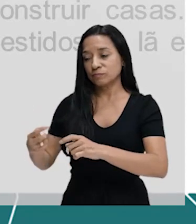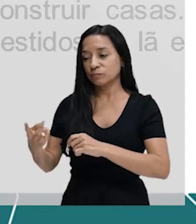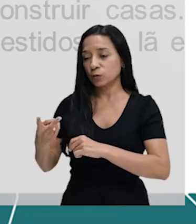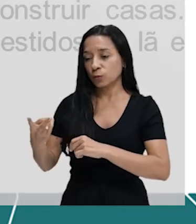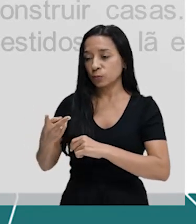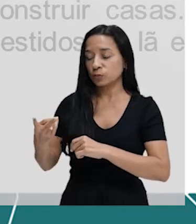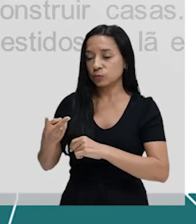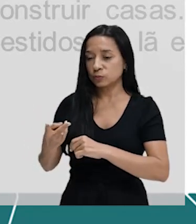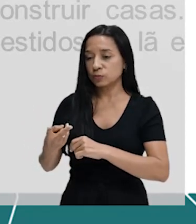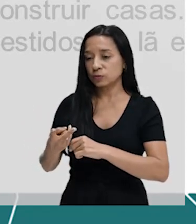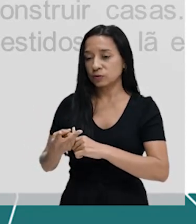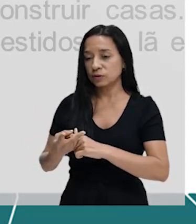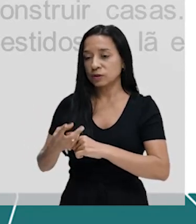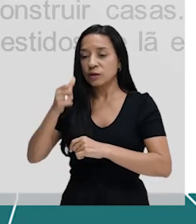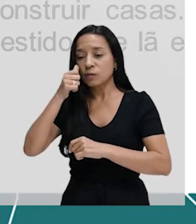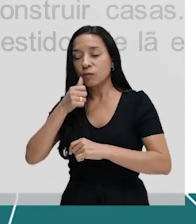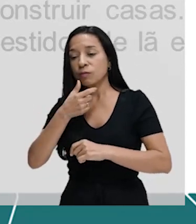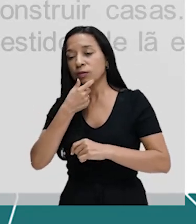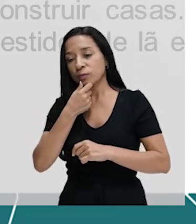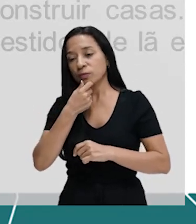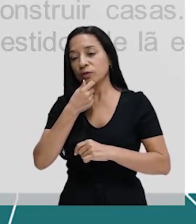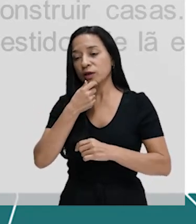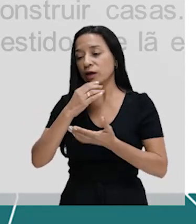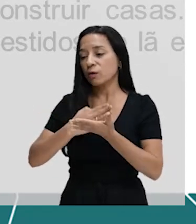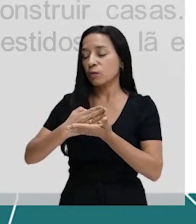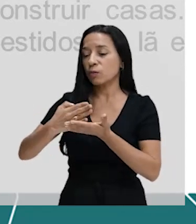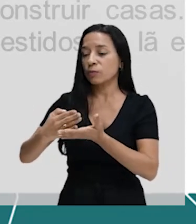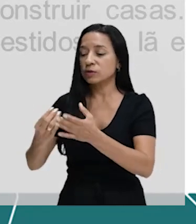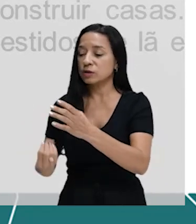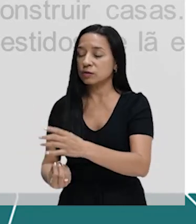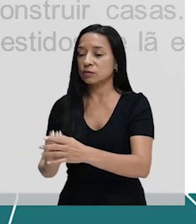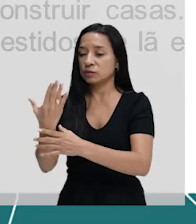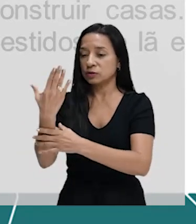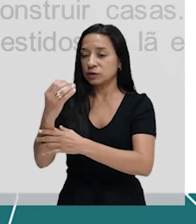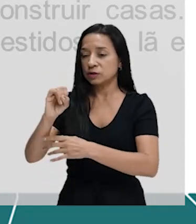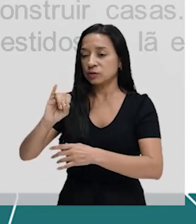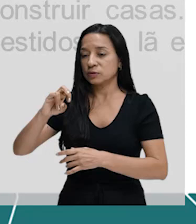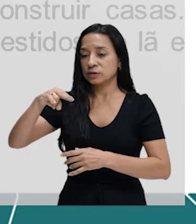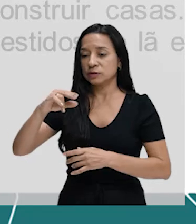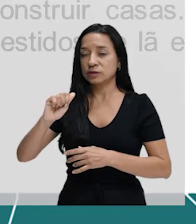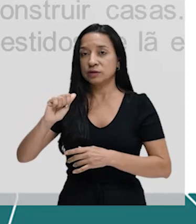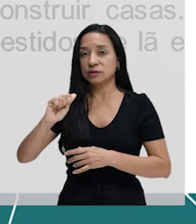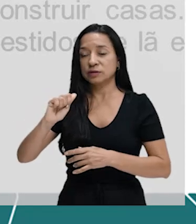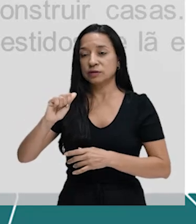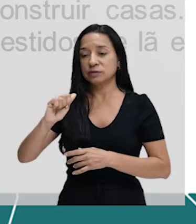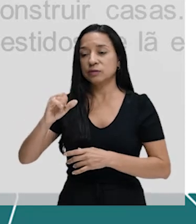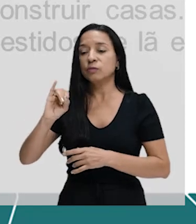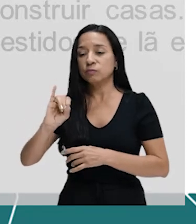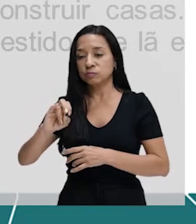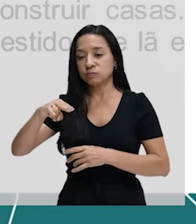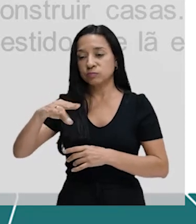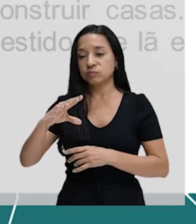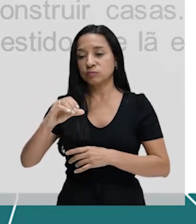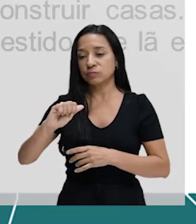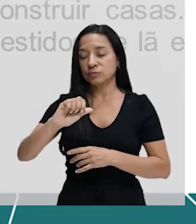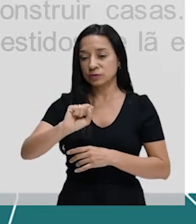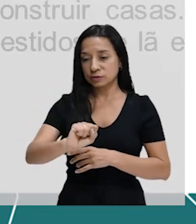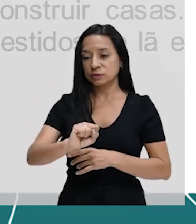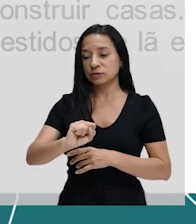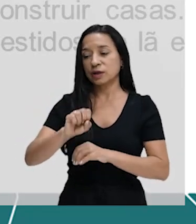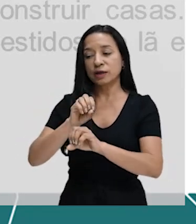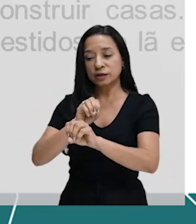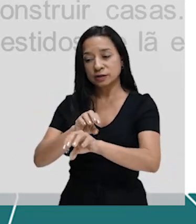Manco Capac e Mama Oclo deram início à origem dos Incas. Manco Capac